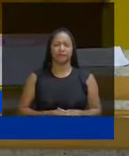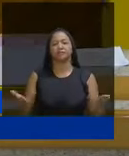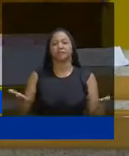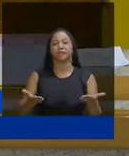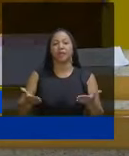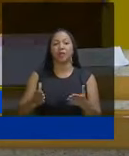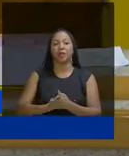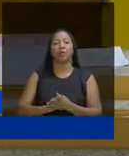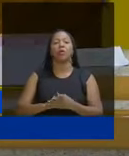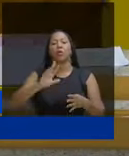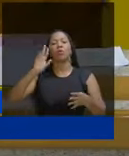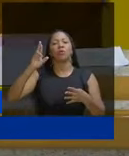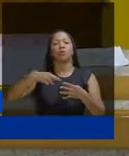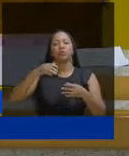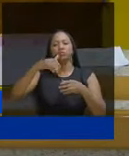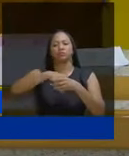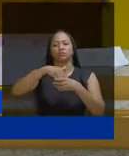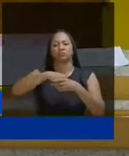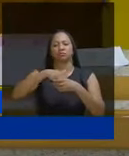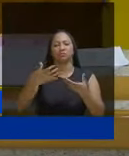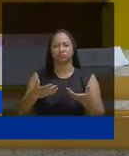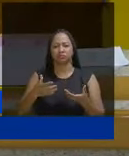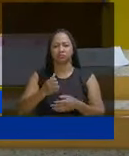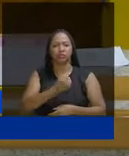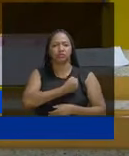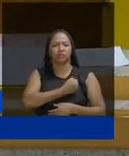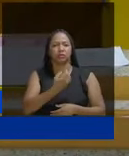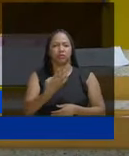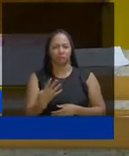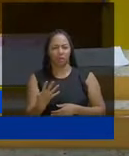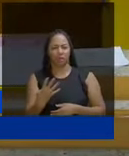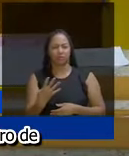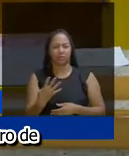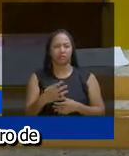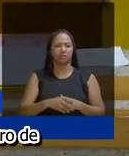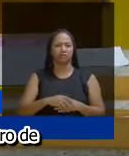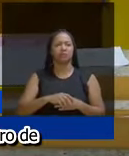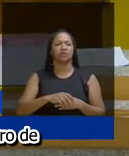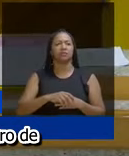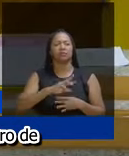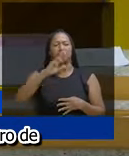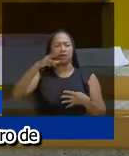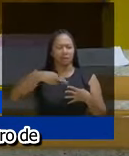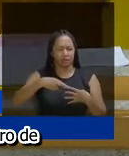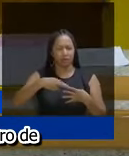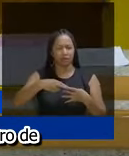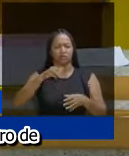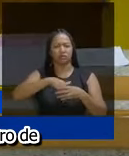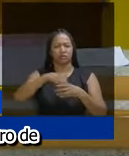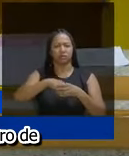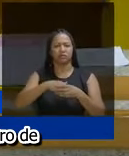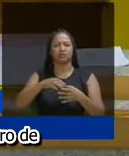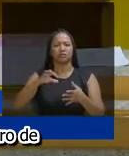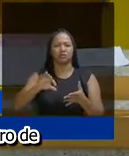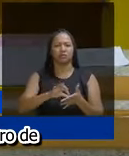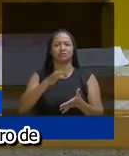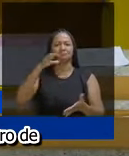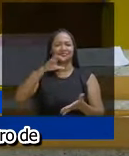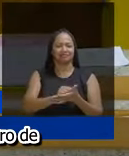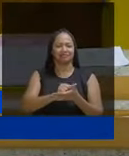agora é o recurso eleitoral número 4 da pauta. É o recurso eleitoral na ação de impugnação de registro de